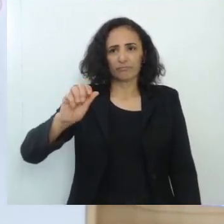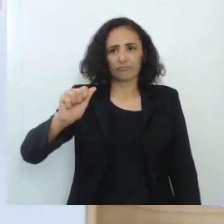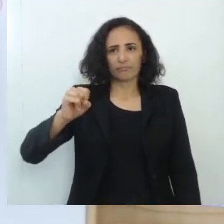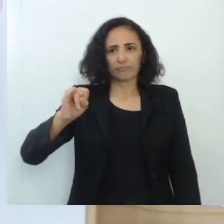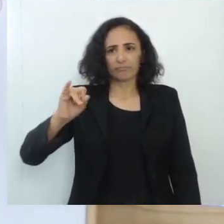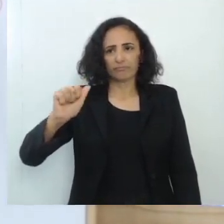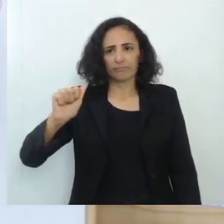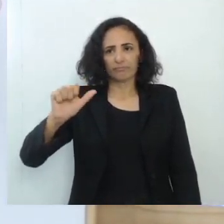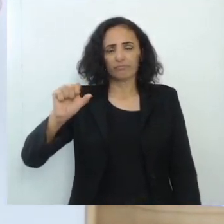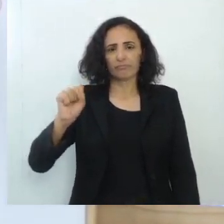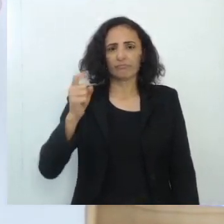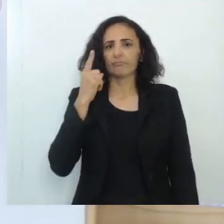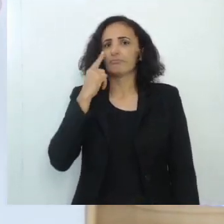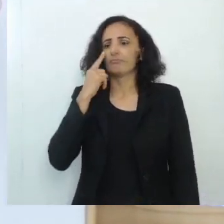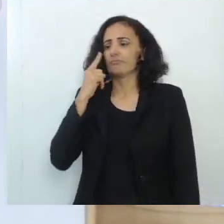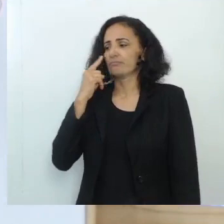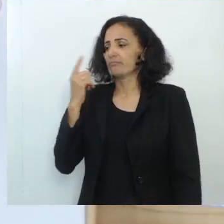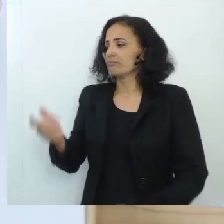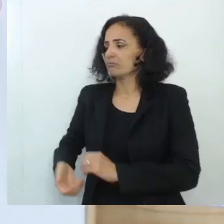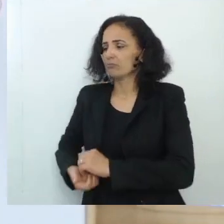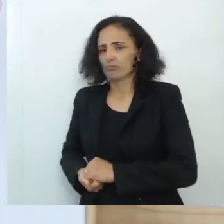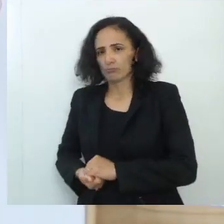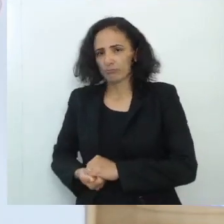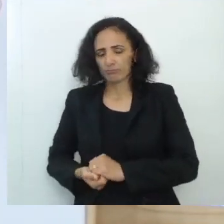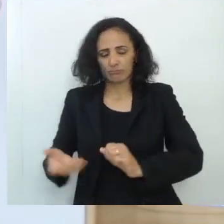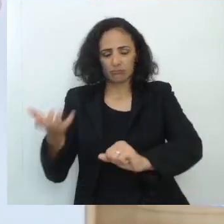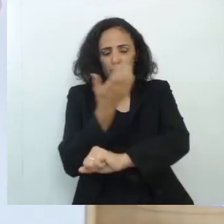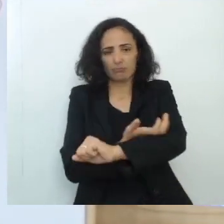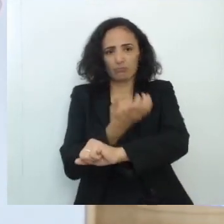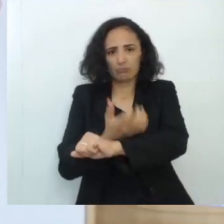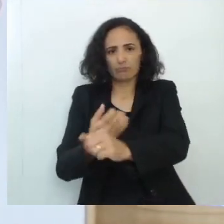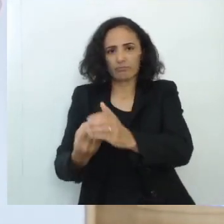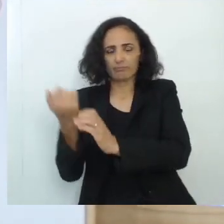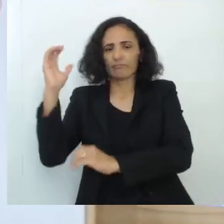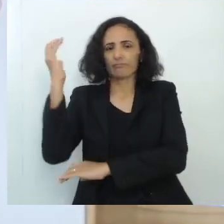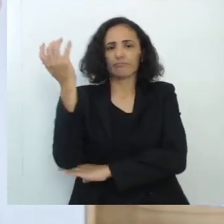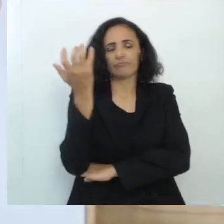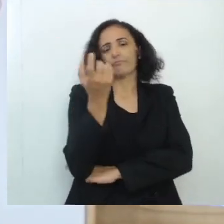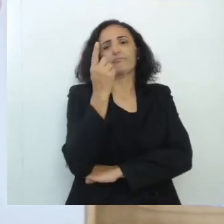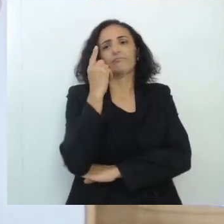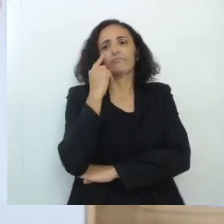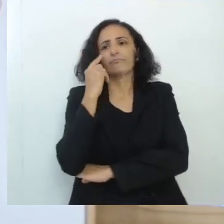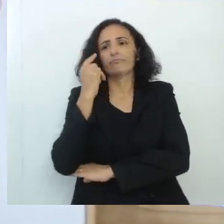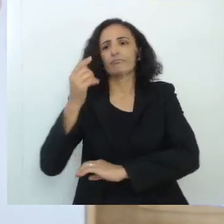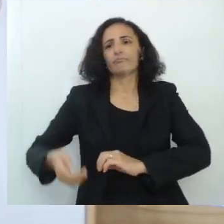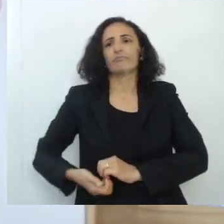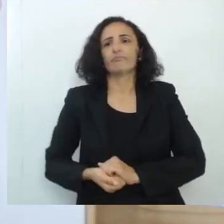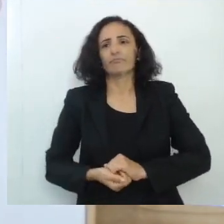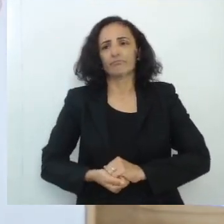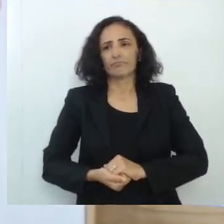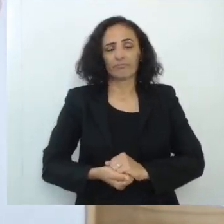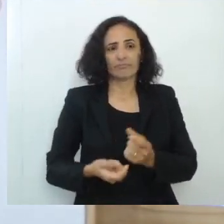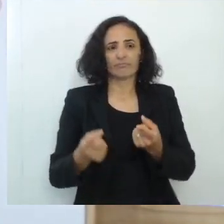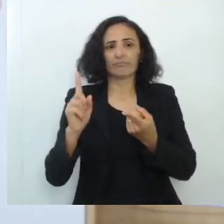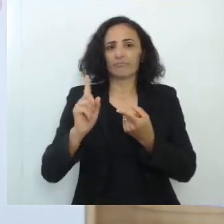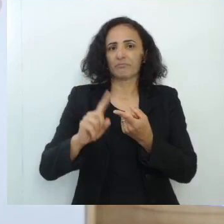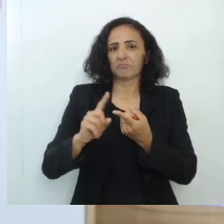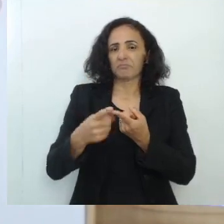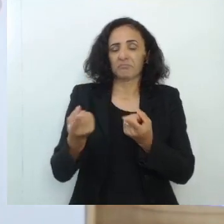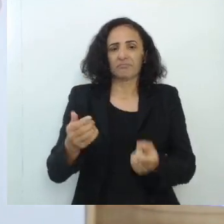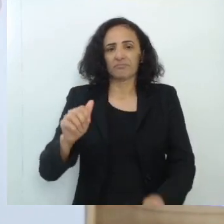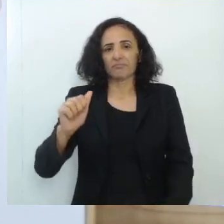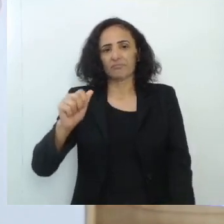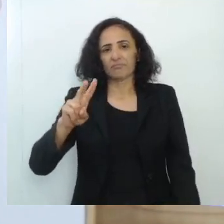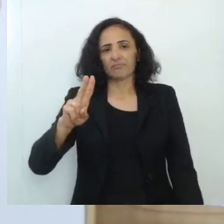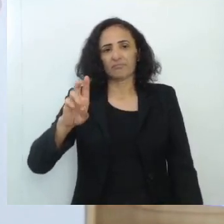de samambaias e são as plantinhas que também nós podemos chamar de avencas. Eu tenho